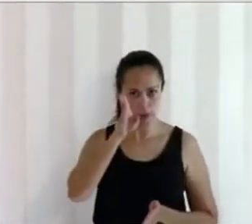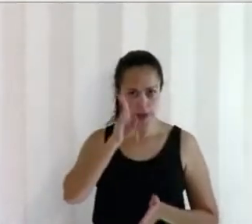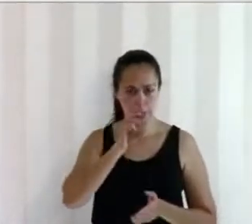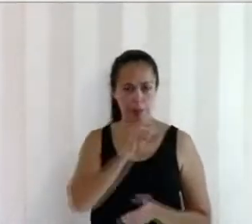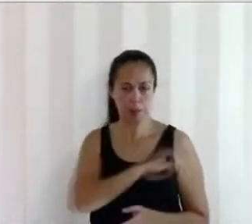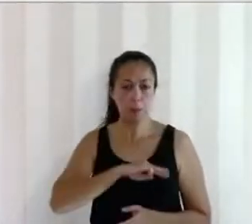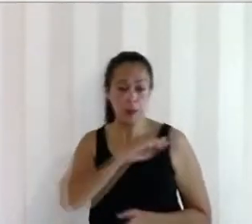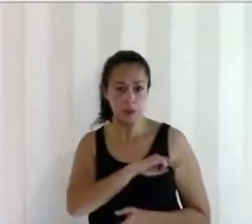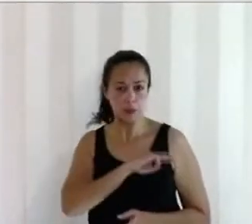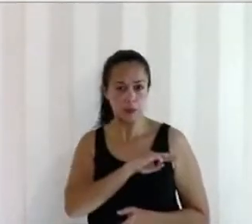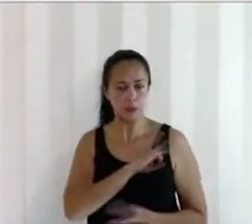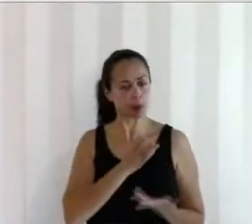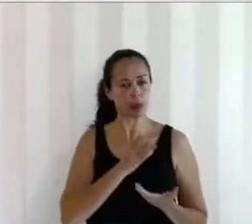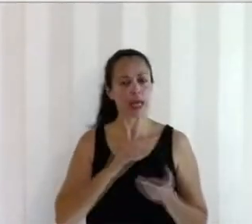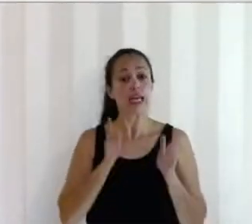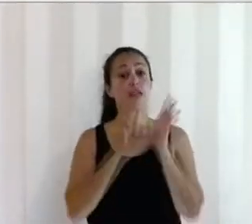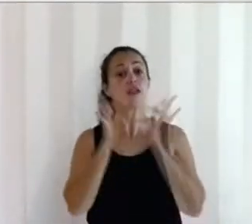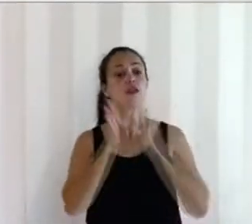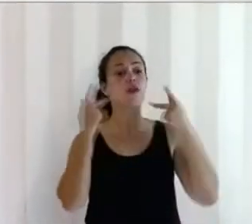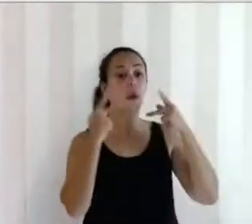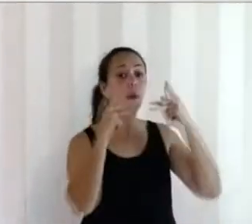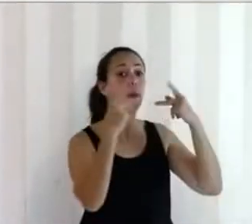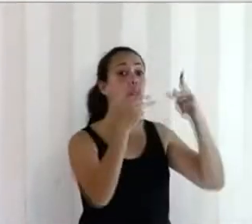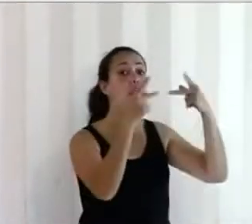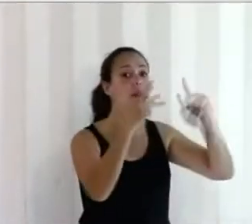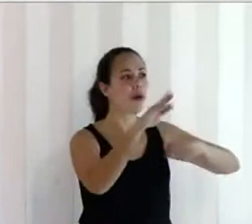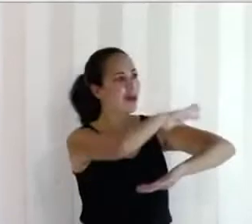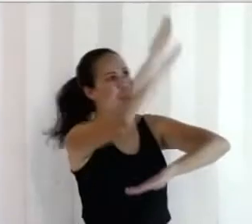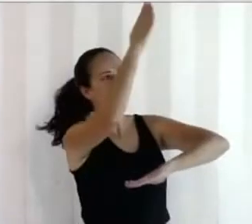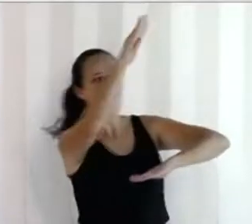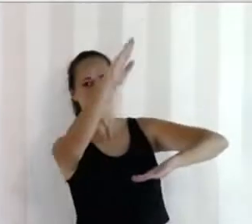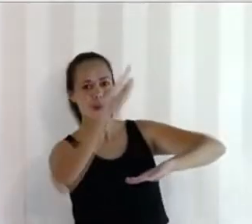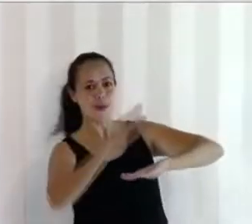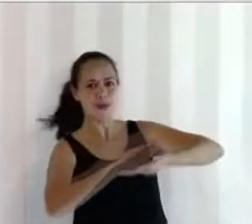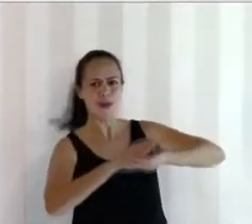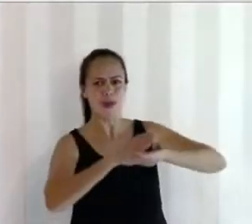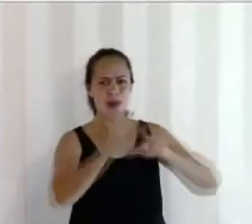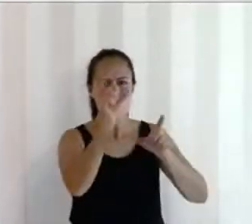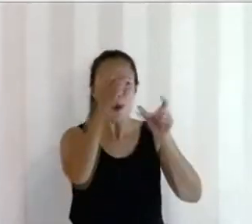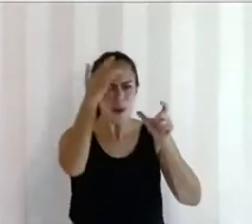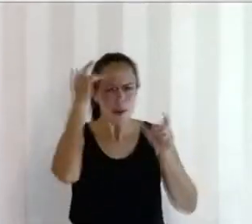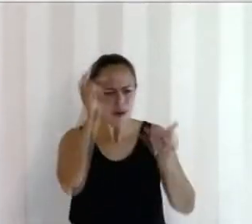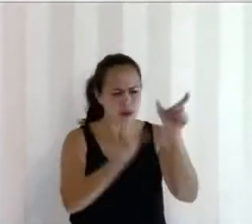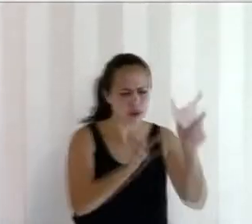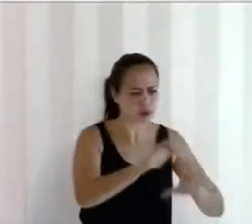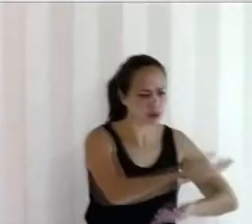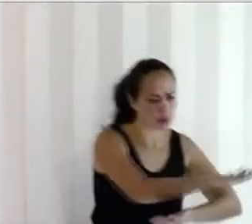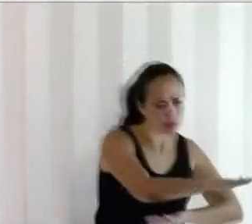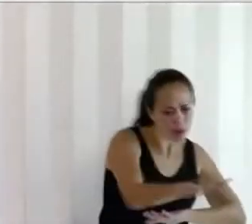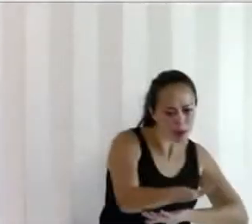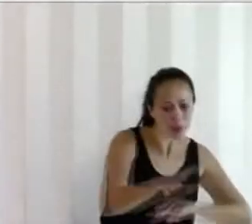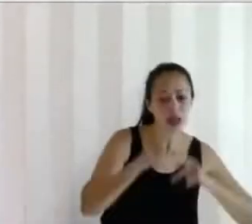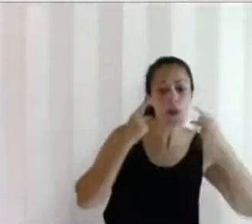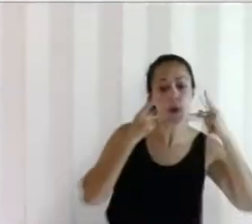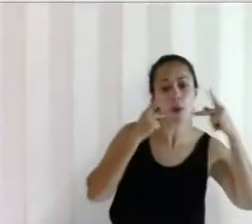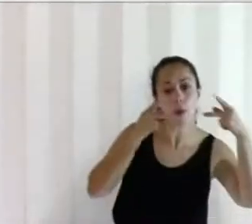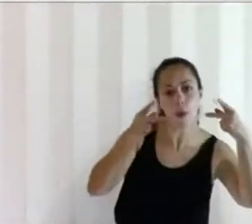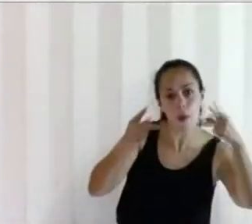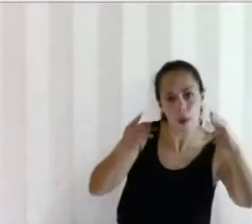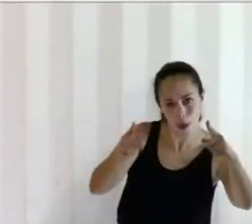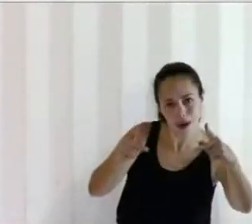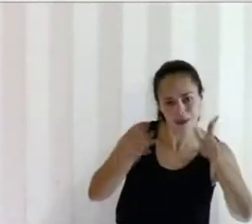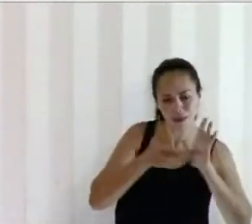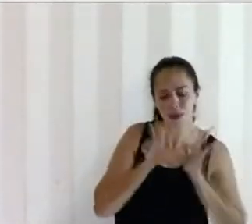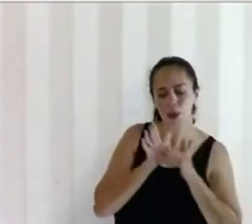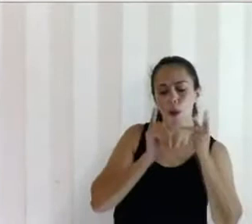Monte começa de maneira tão maravilhosa, bem-aventuranças. Depois, discípulos sal